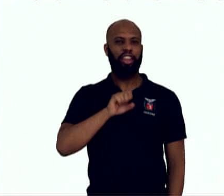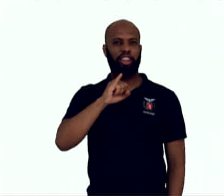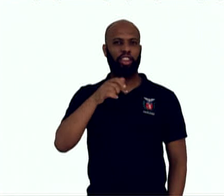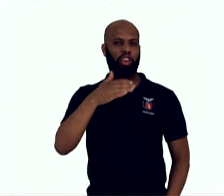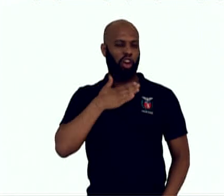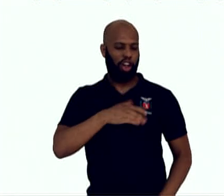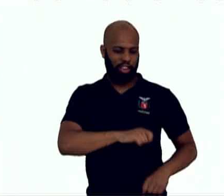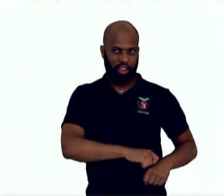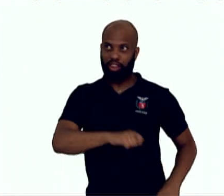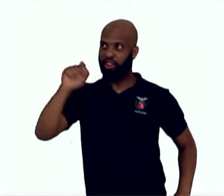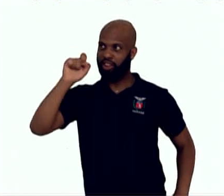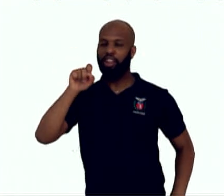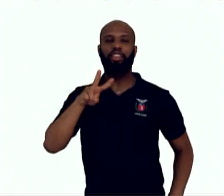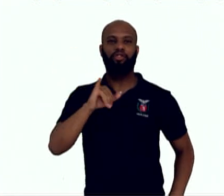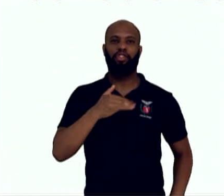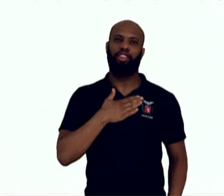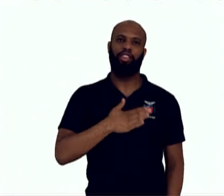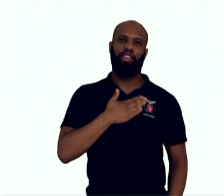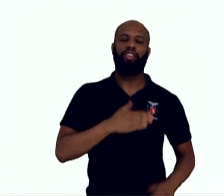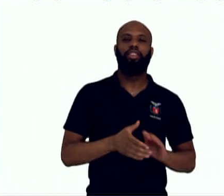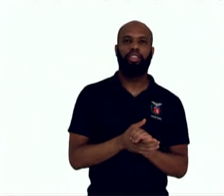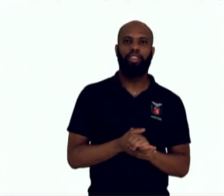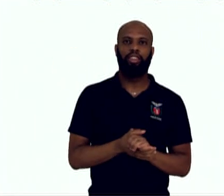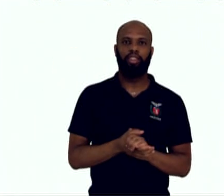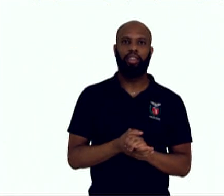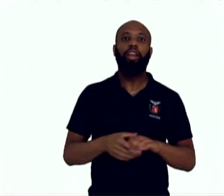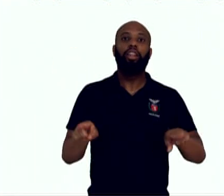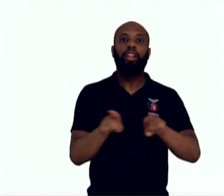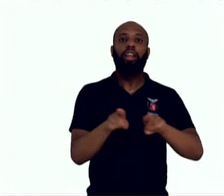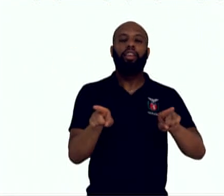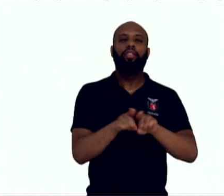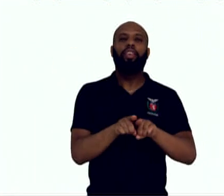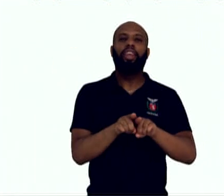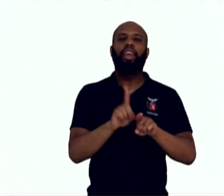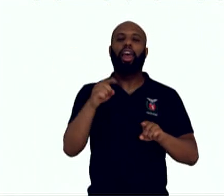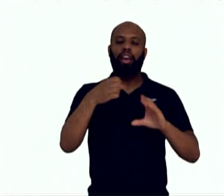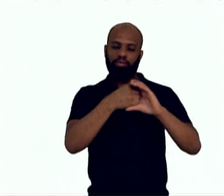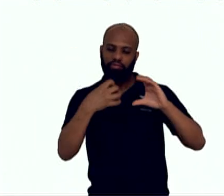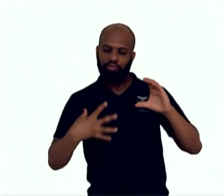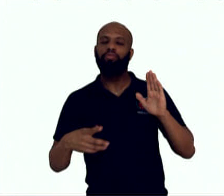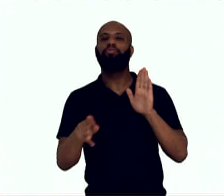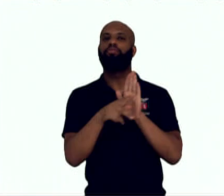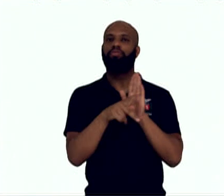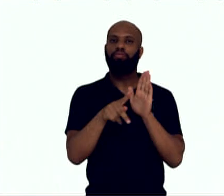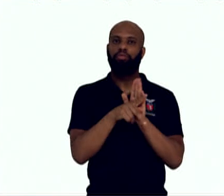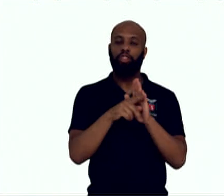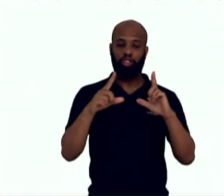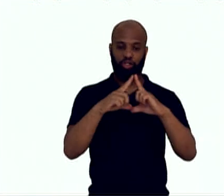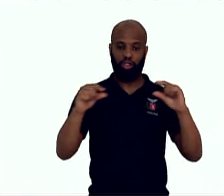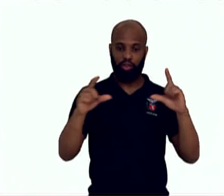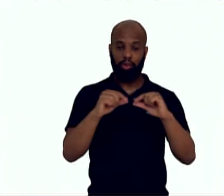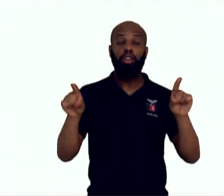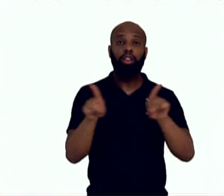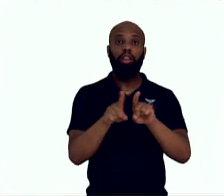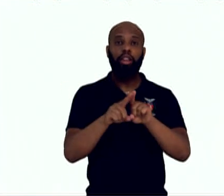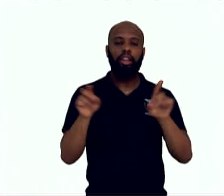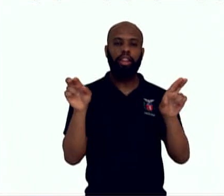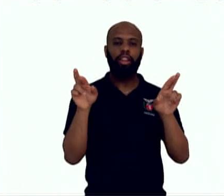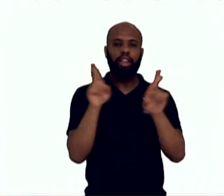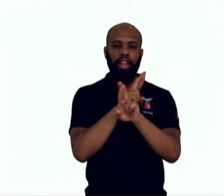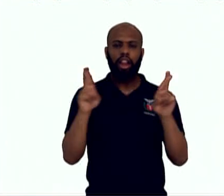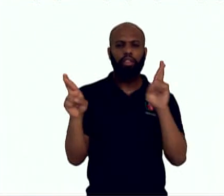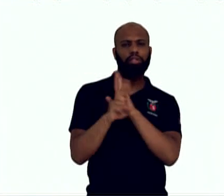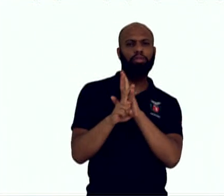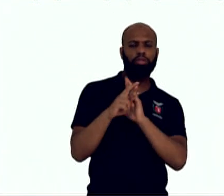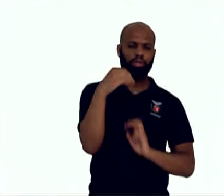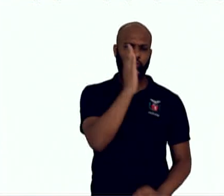aí. Em sua especificidade, ou seja, uma característica própria do Japão, e sua relação com o Brasil. Como